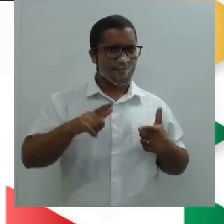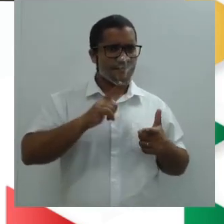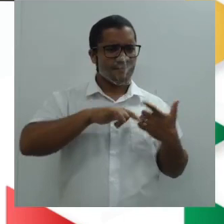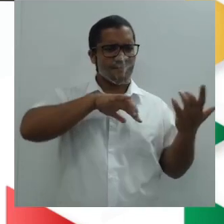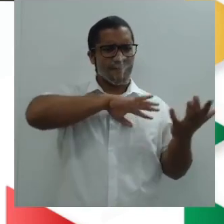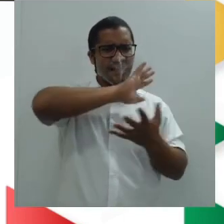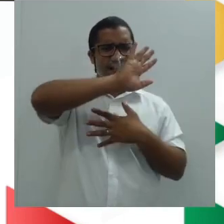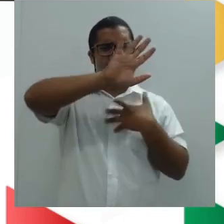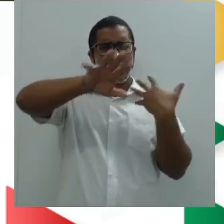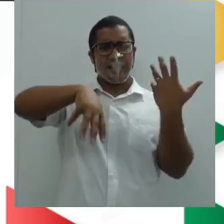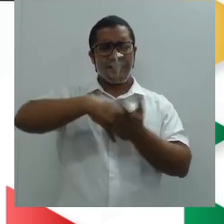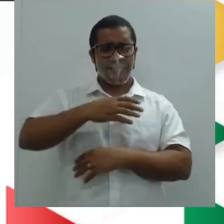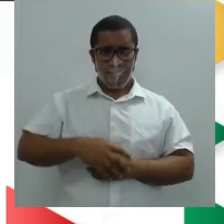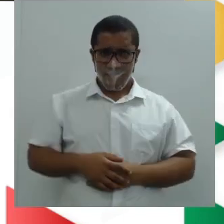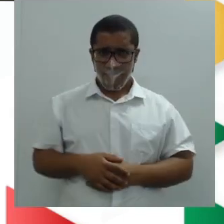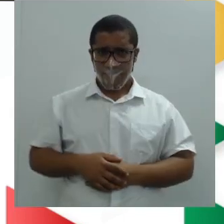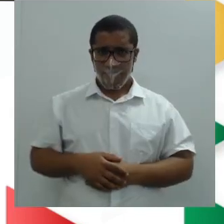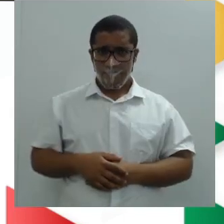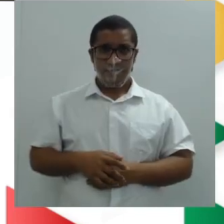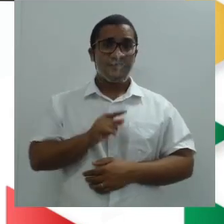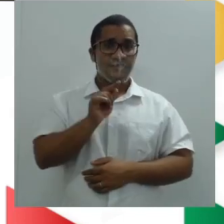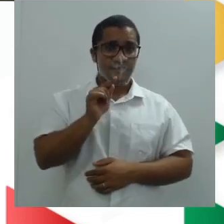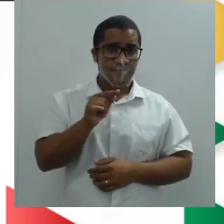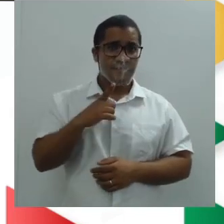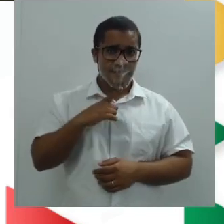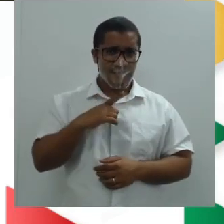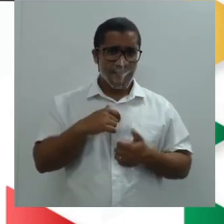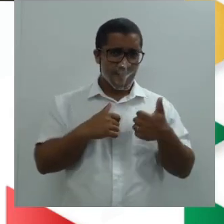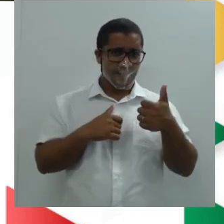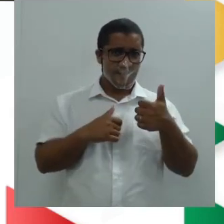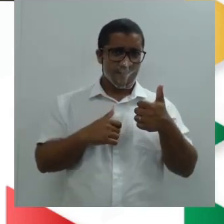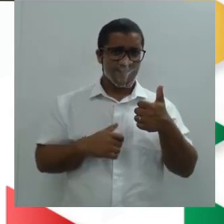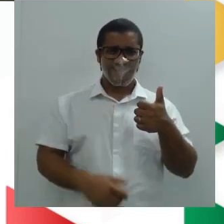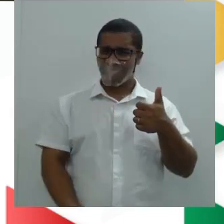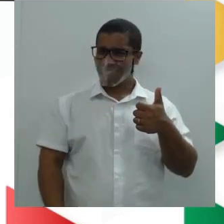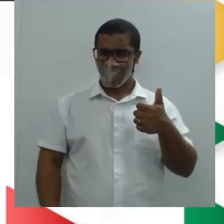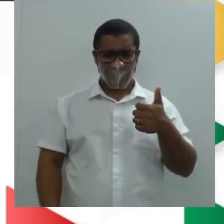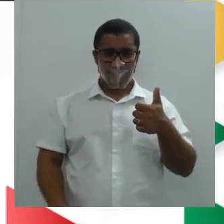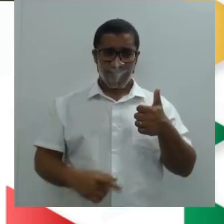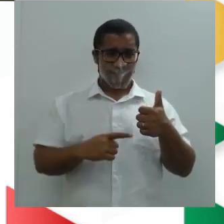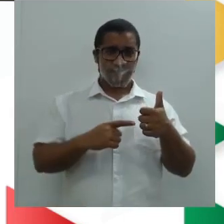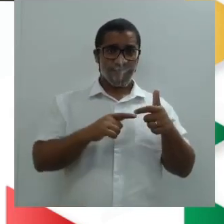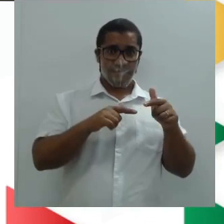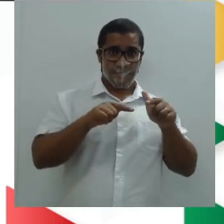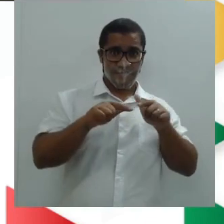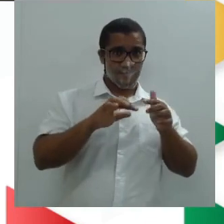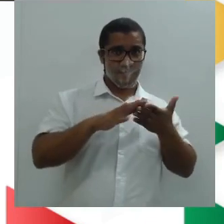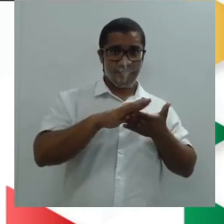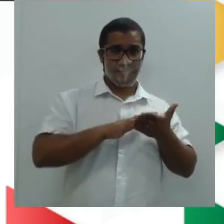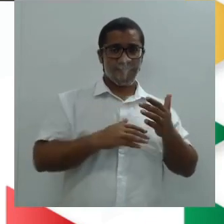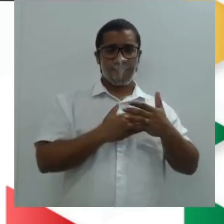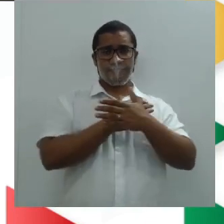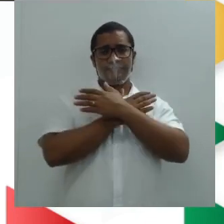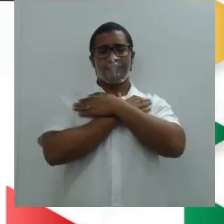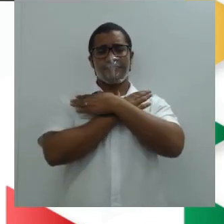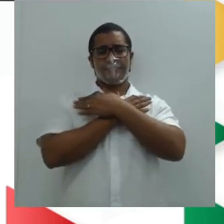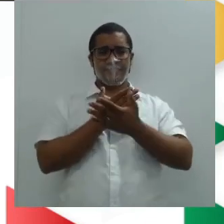né? Situações que acarretam inúmeros problemas como desemprego,